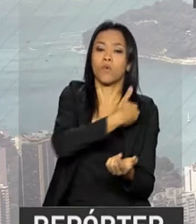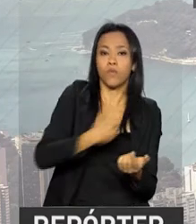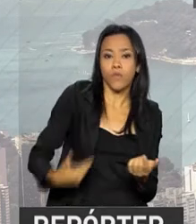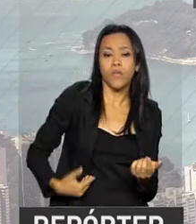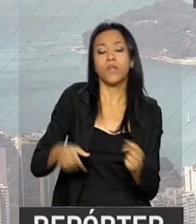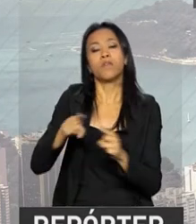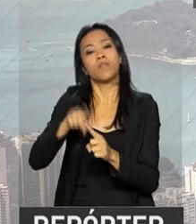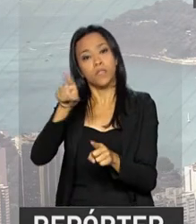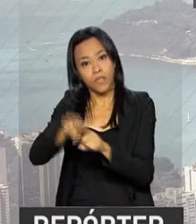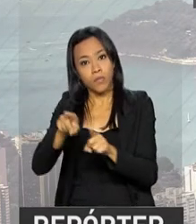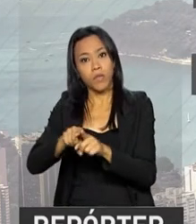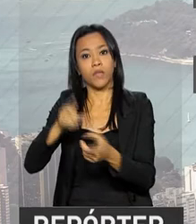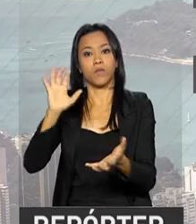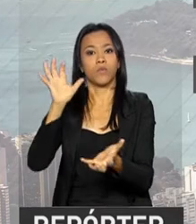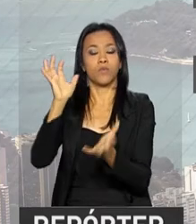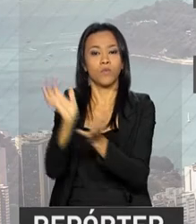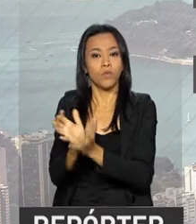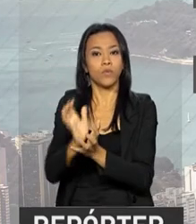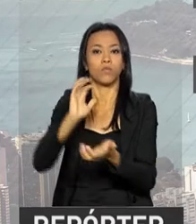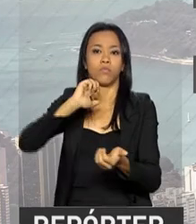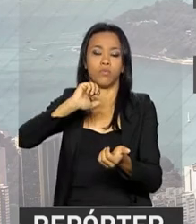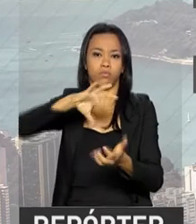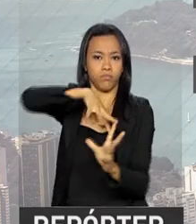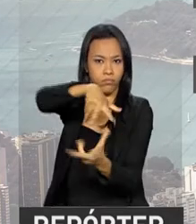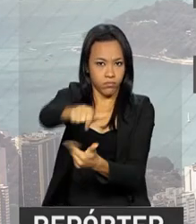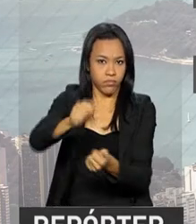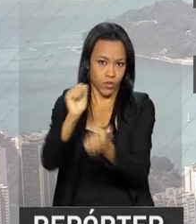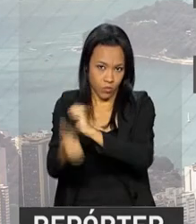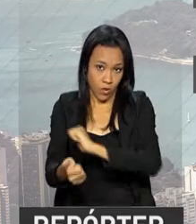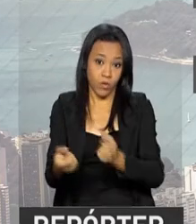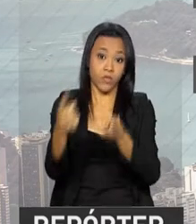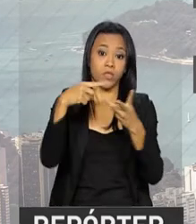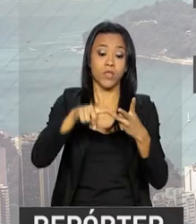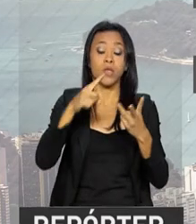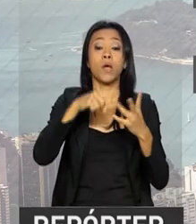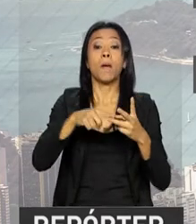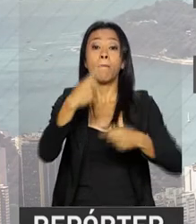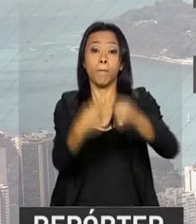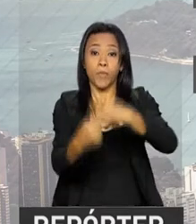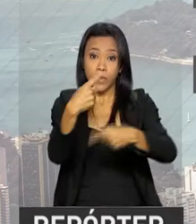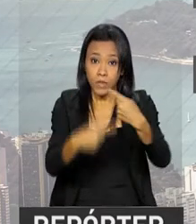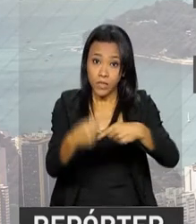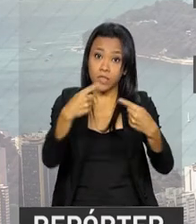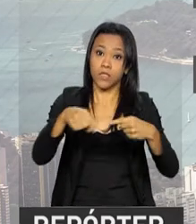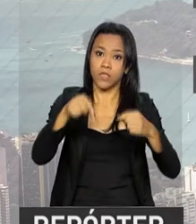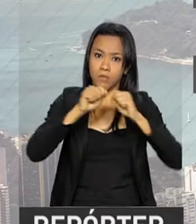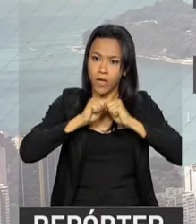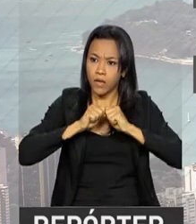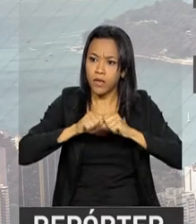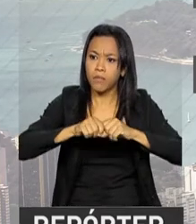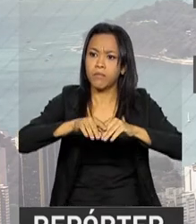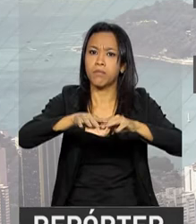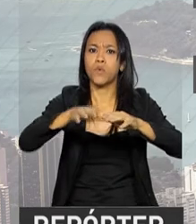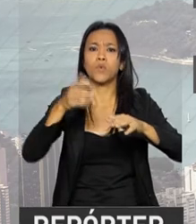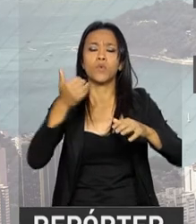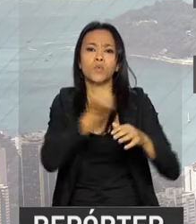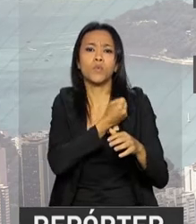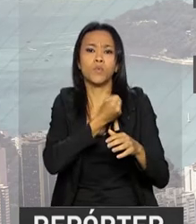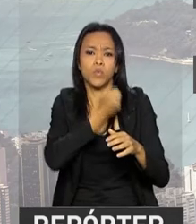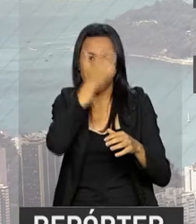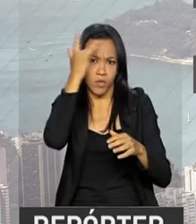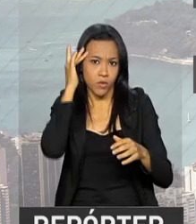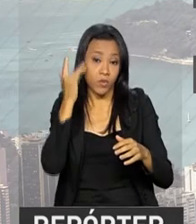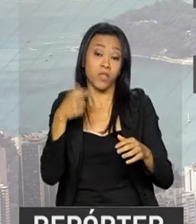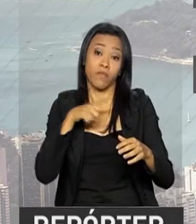internacional o plano de políticas públicas que inclui projetos de infraestrutura para ampliar número de pessoas beneficiadas